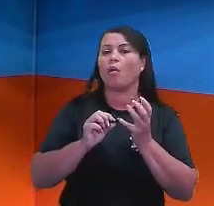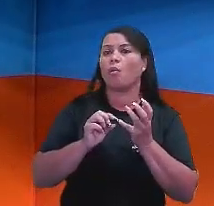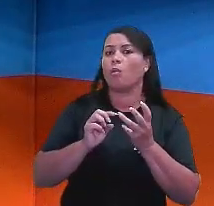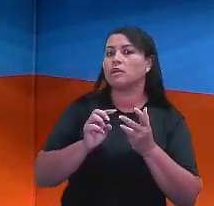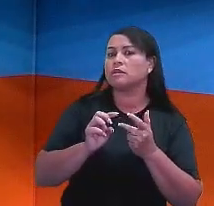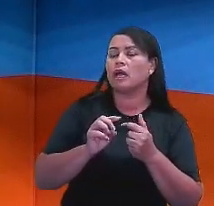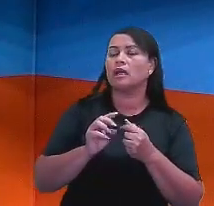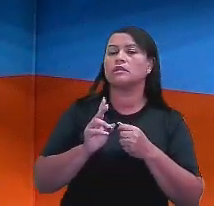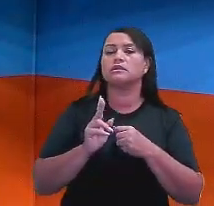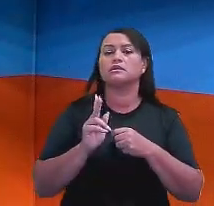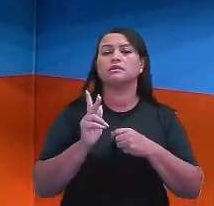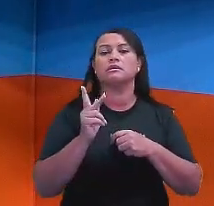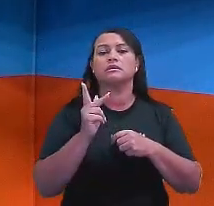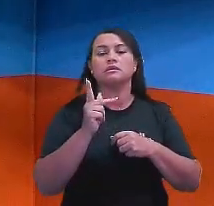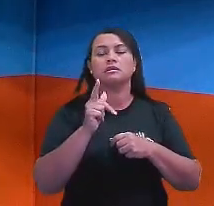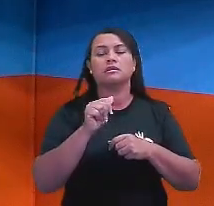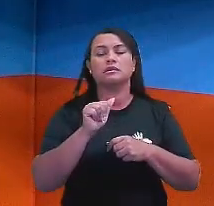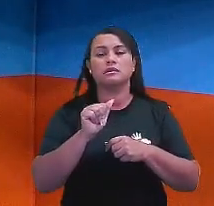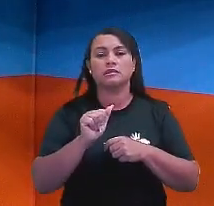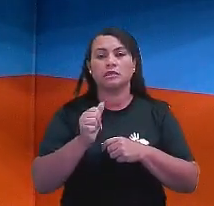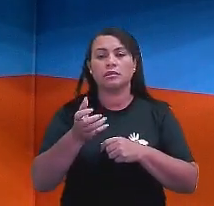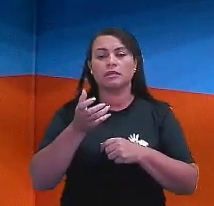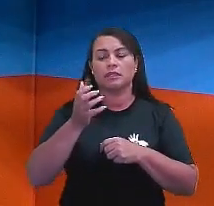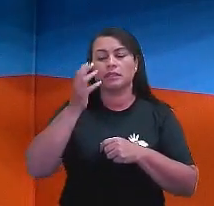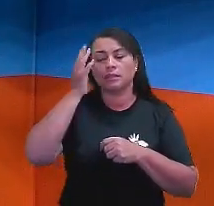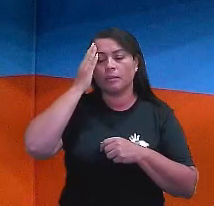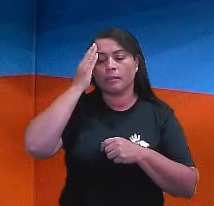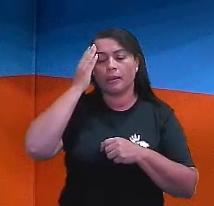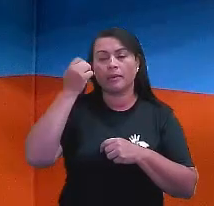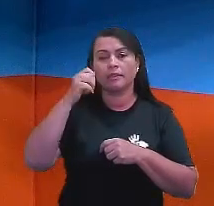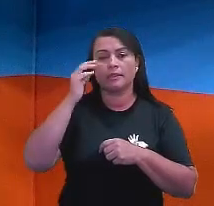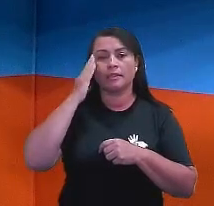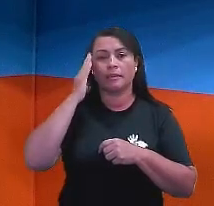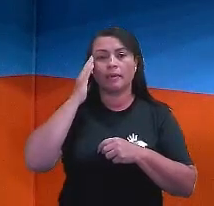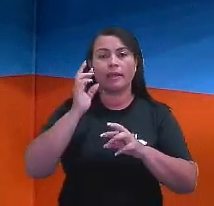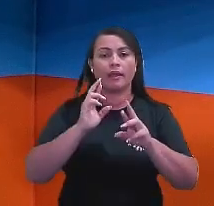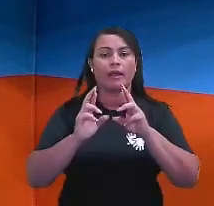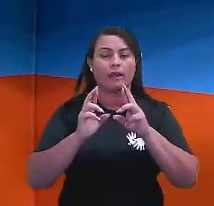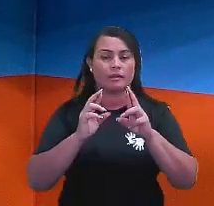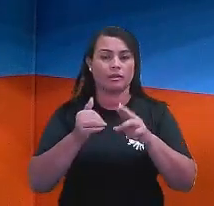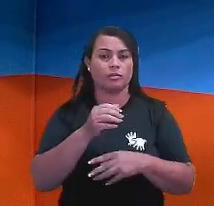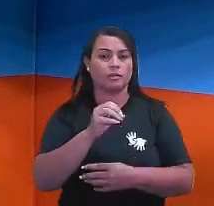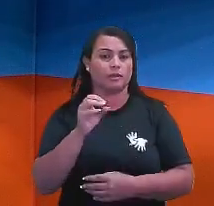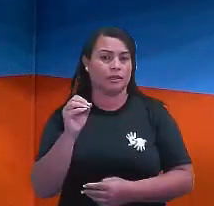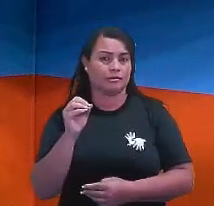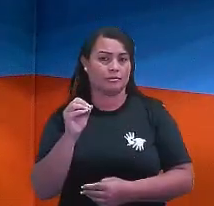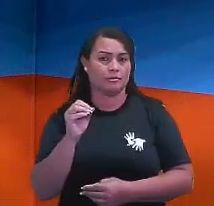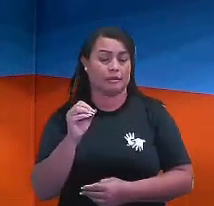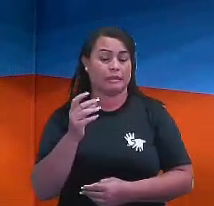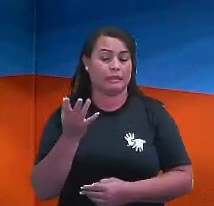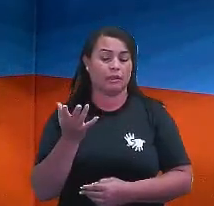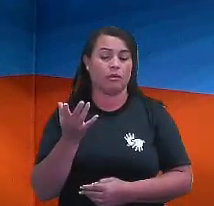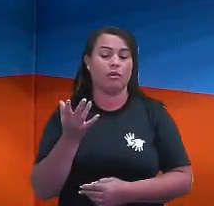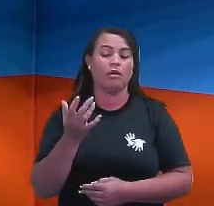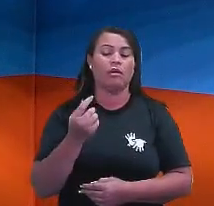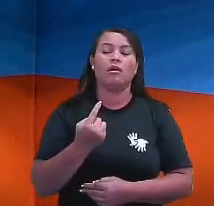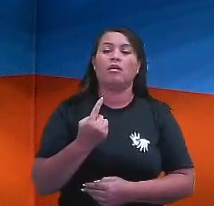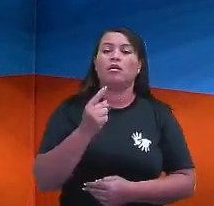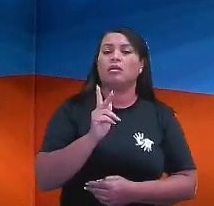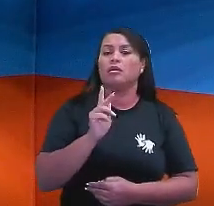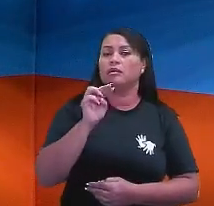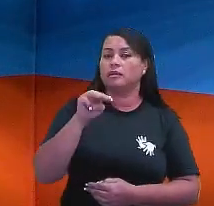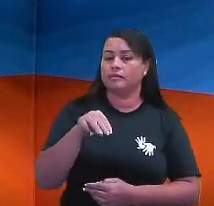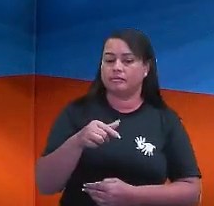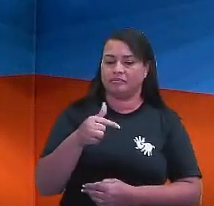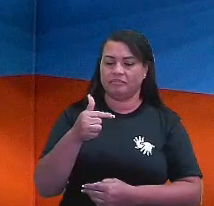né, se eu quiser saber aqui, eu preciso fazer essa relação com 100 hectares, tá? Então, aqui, ó, 1 quilômetro quadrado,